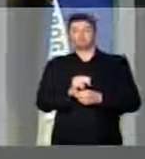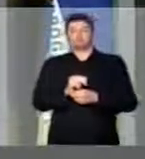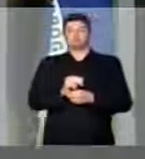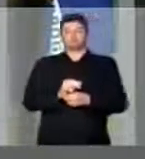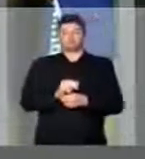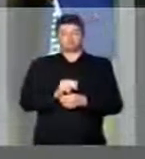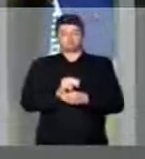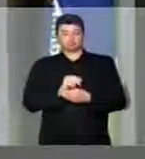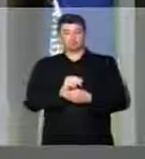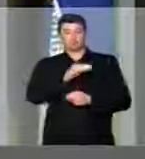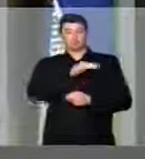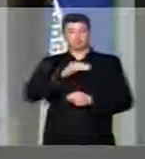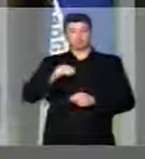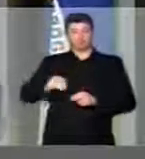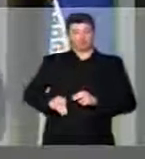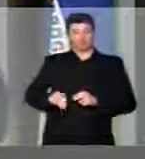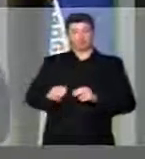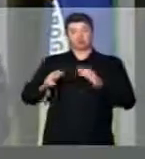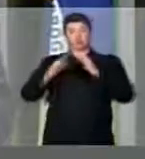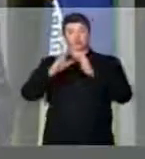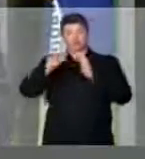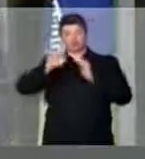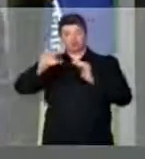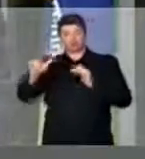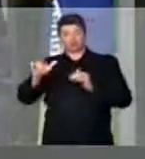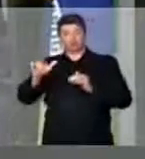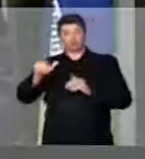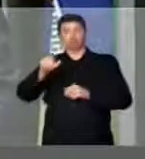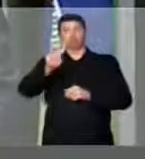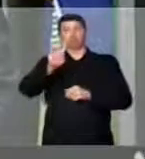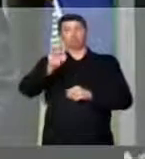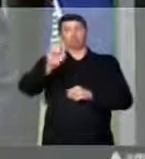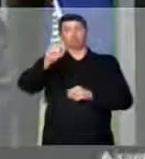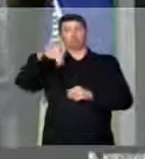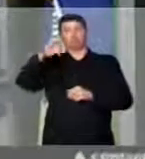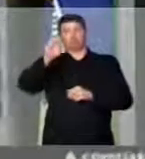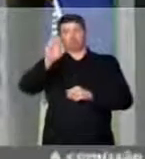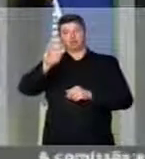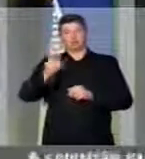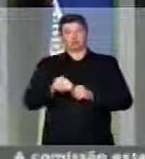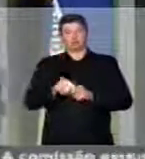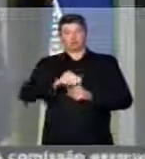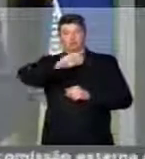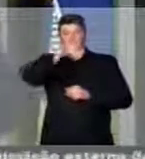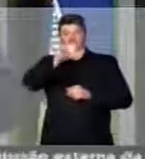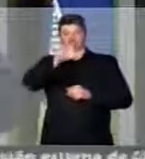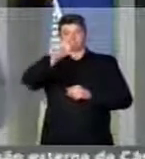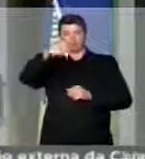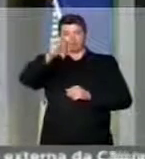senhor ministro-chefe da Casa Civil, Wagner, o ministro Jacques Wagner,